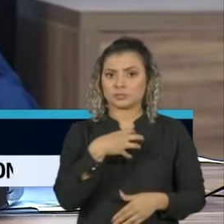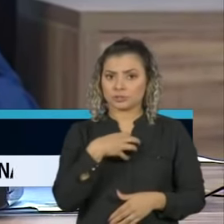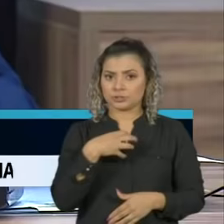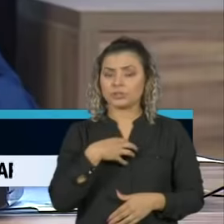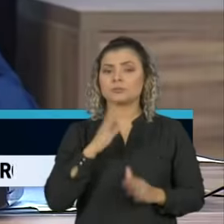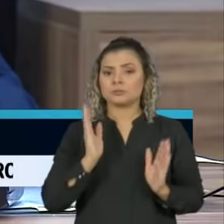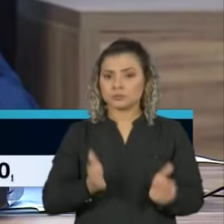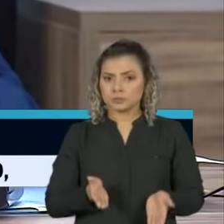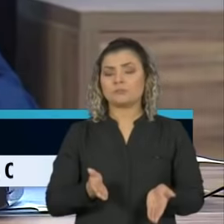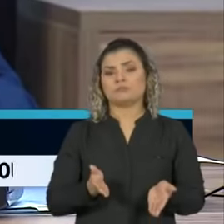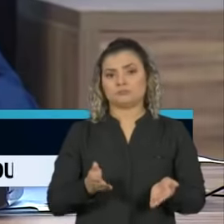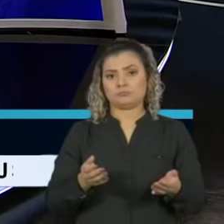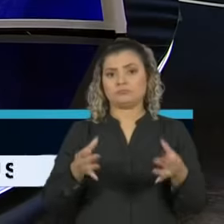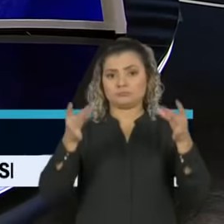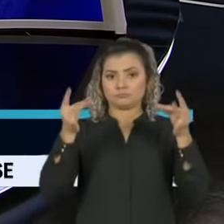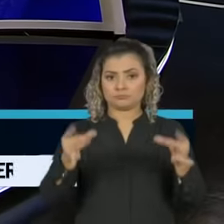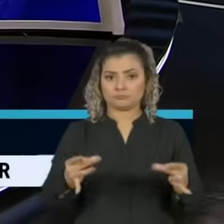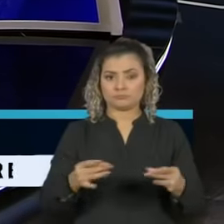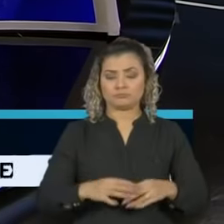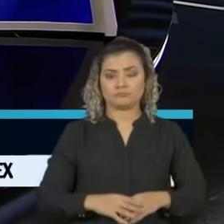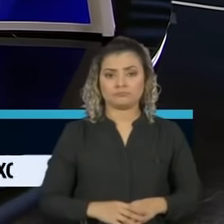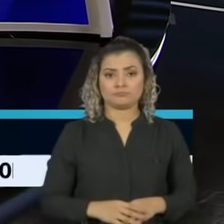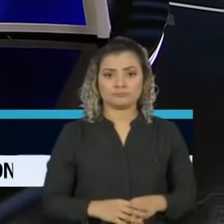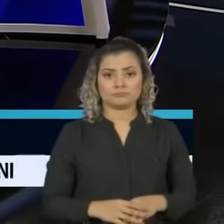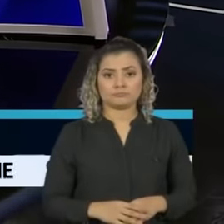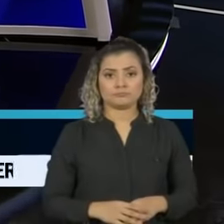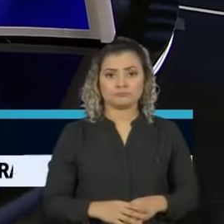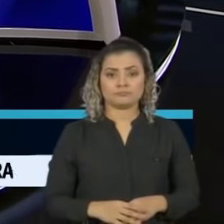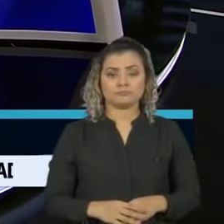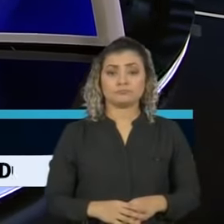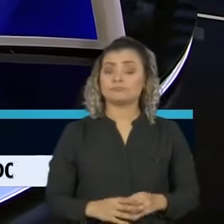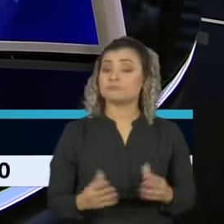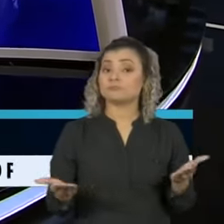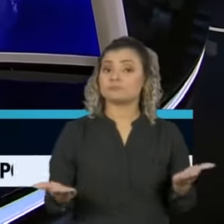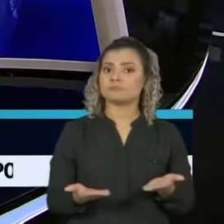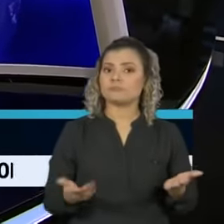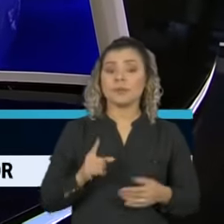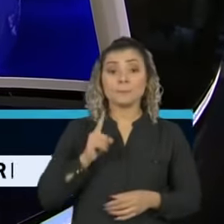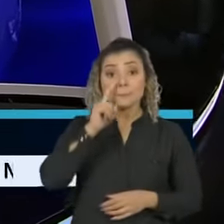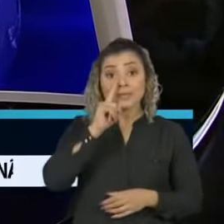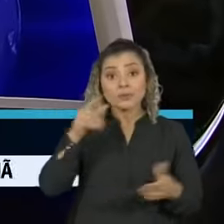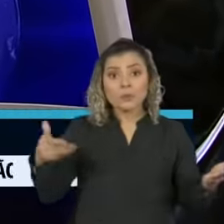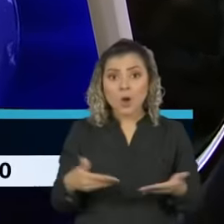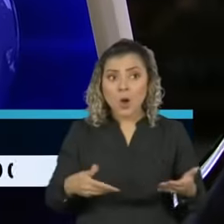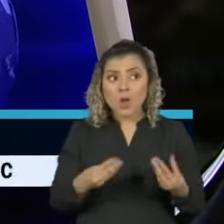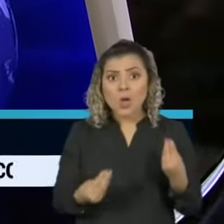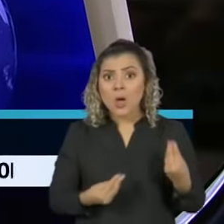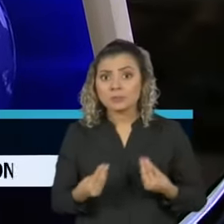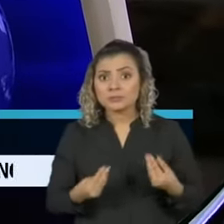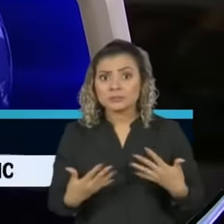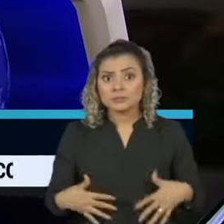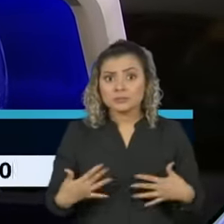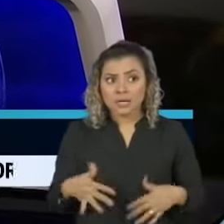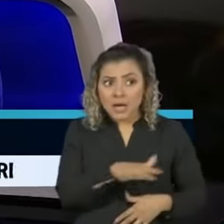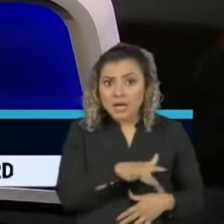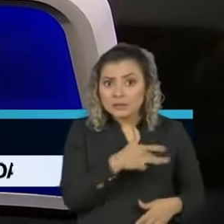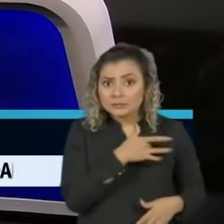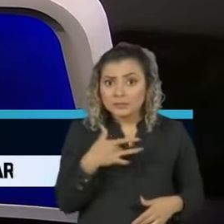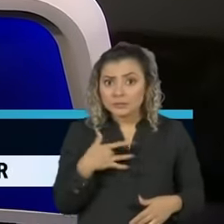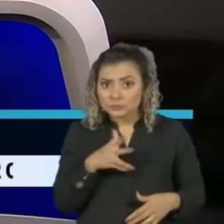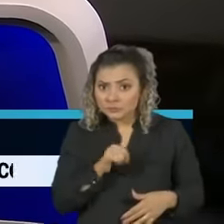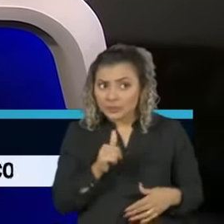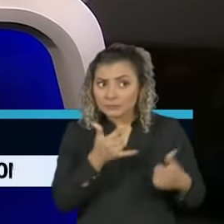mais estrita possível. Pondé, qual é a onda mais perigosa? Já dá para pular a primeira onda da saúde, esquecer essa